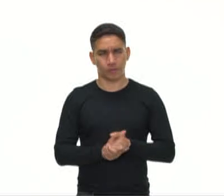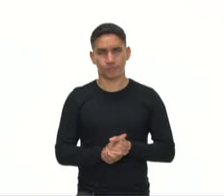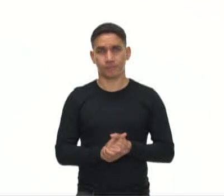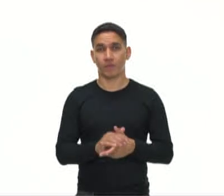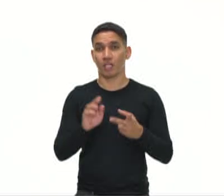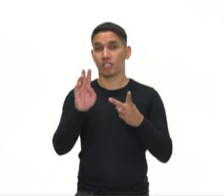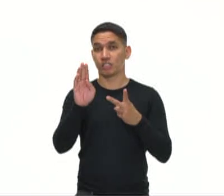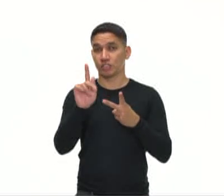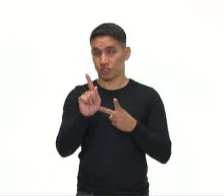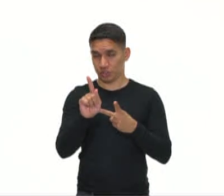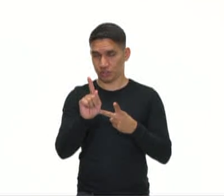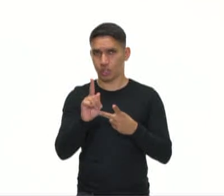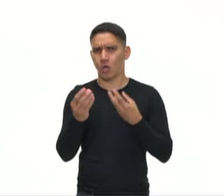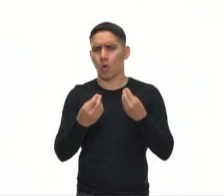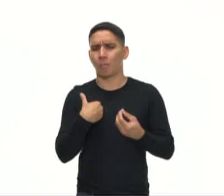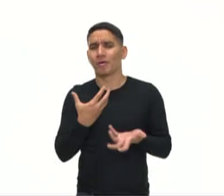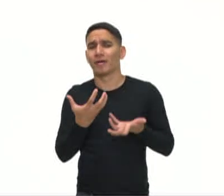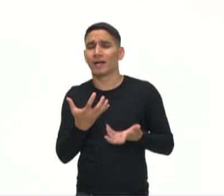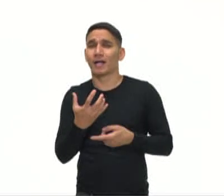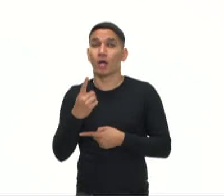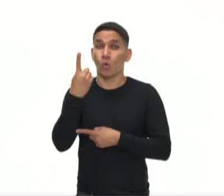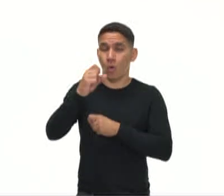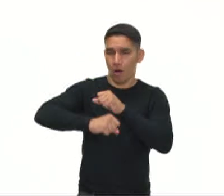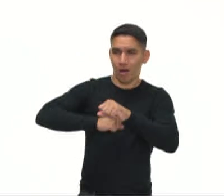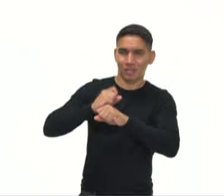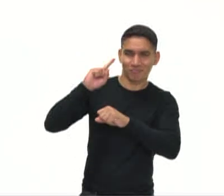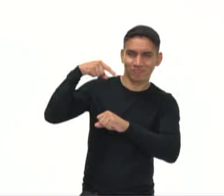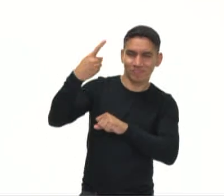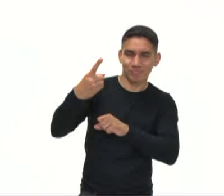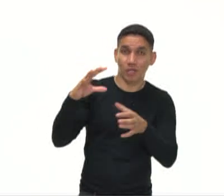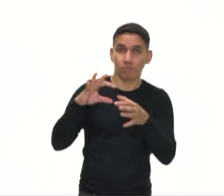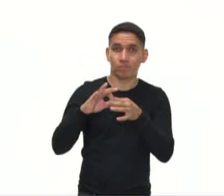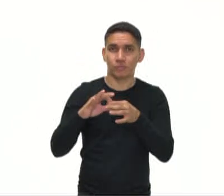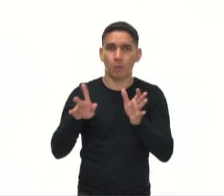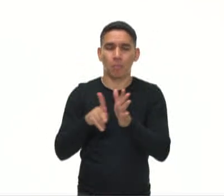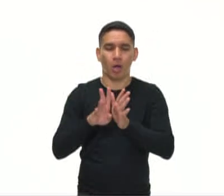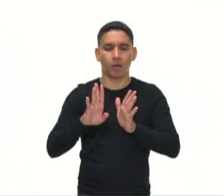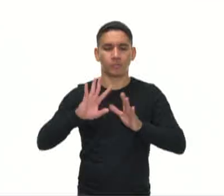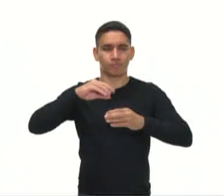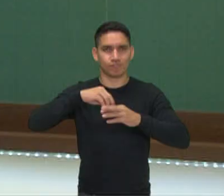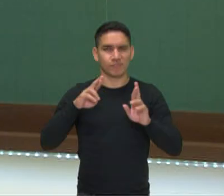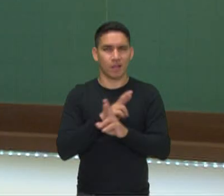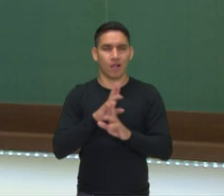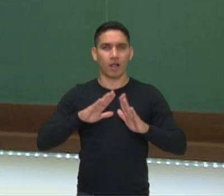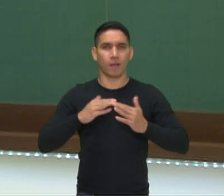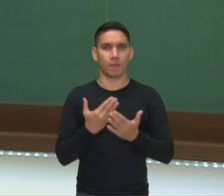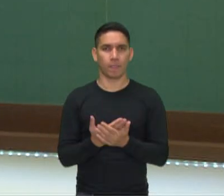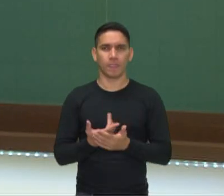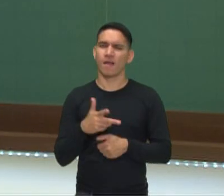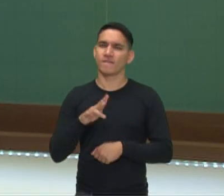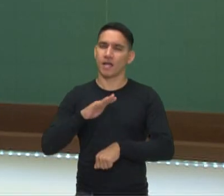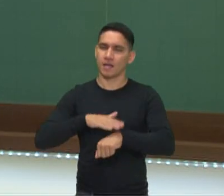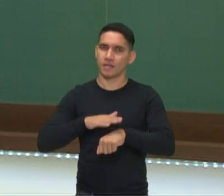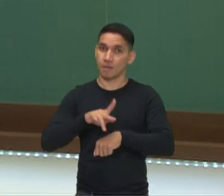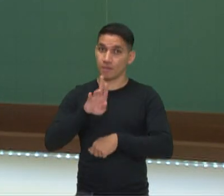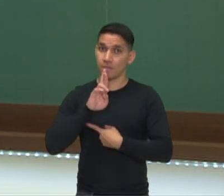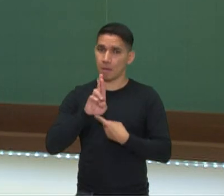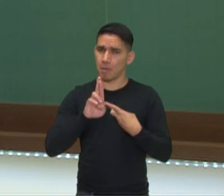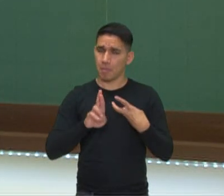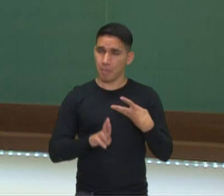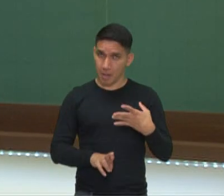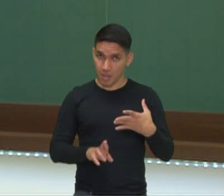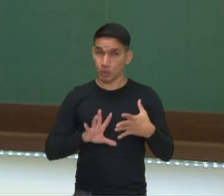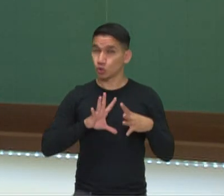que fosse a minha participação daqui a um ano nas atividades da escola? Então, vou deixar um tempinho aí para vocês